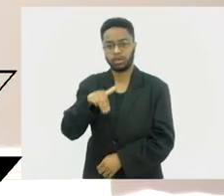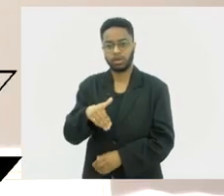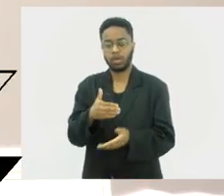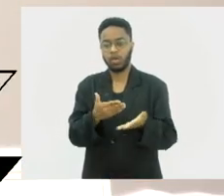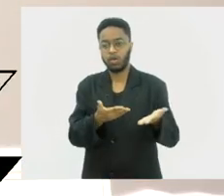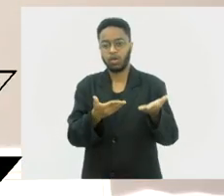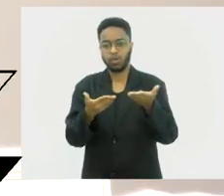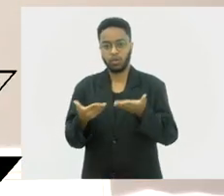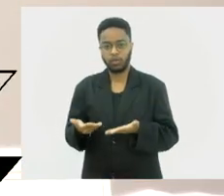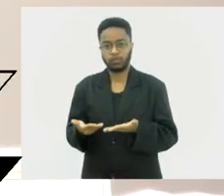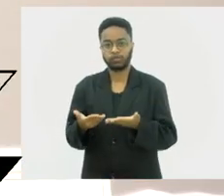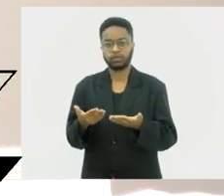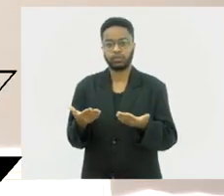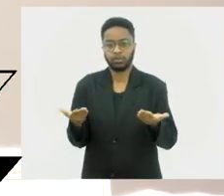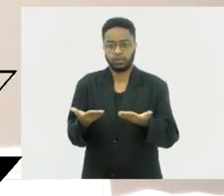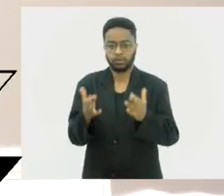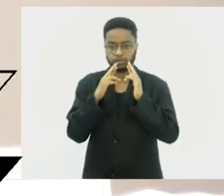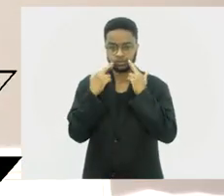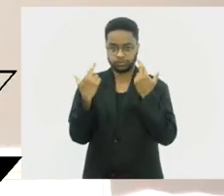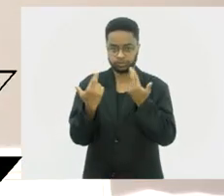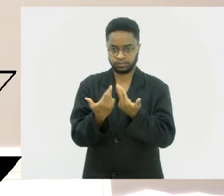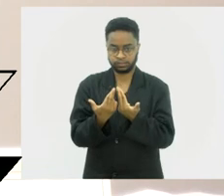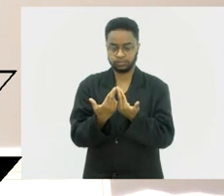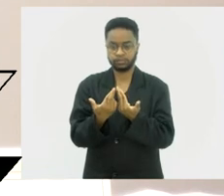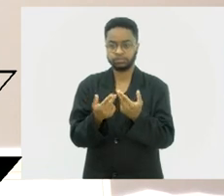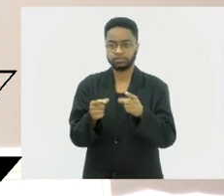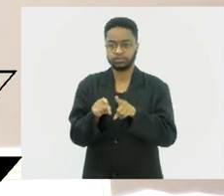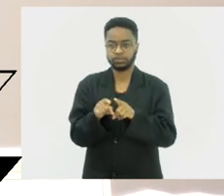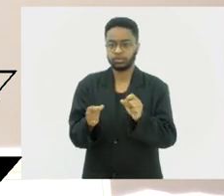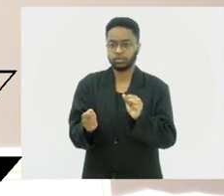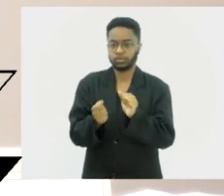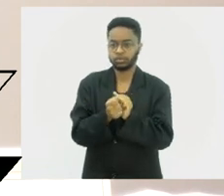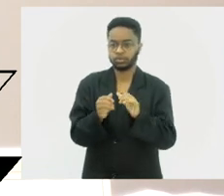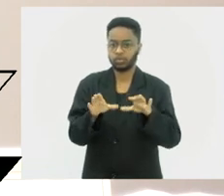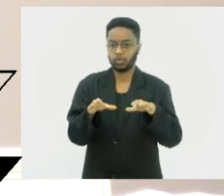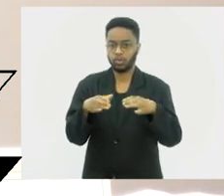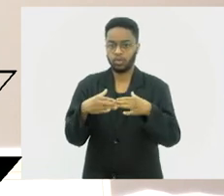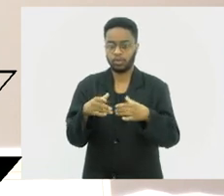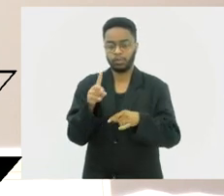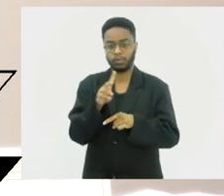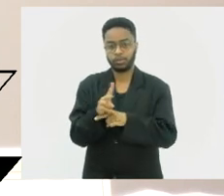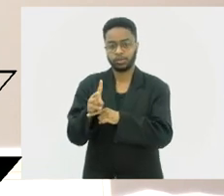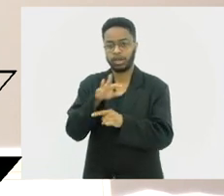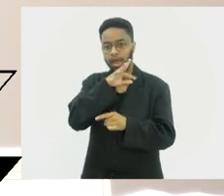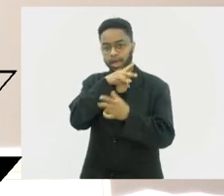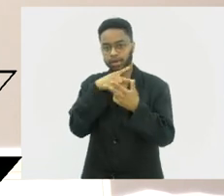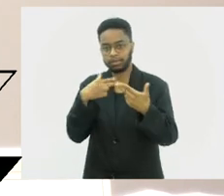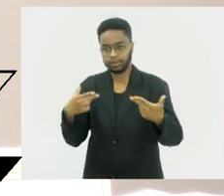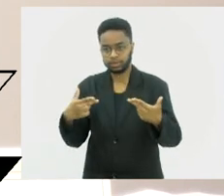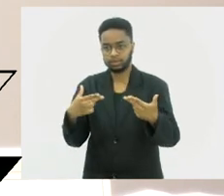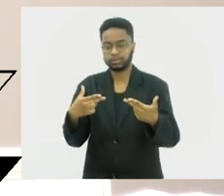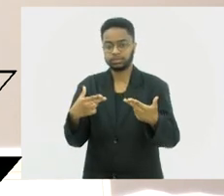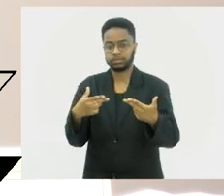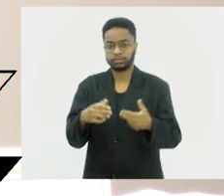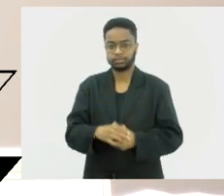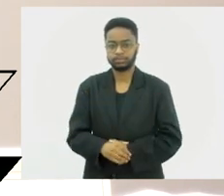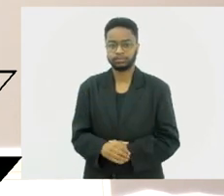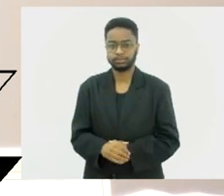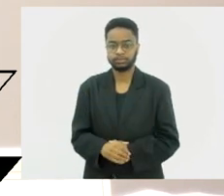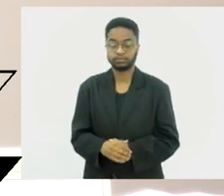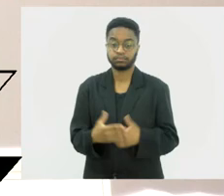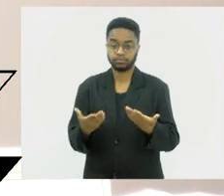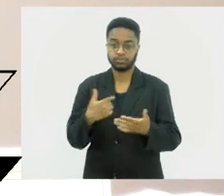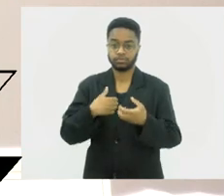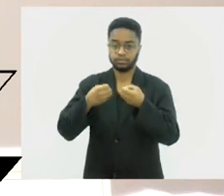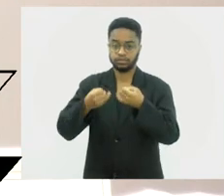essa audiência com a Comissão de Proteção Animal, com a Comissão do Cúmplice. Bem,